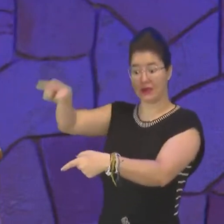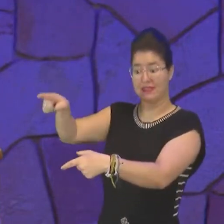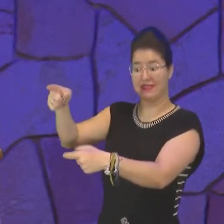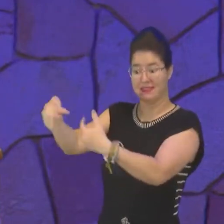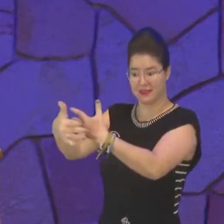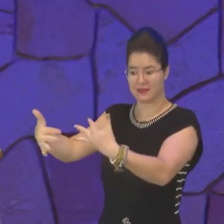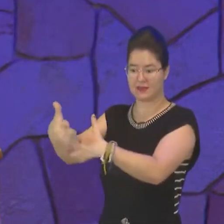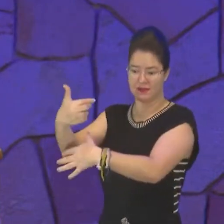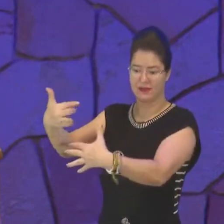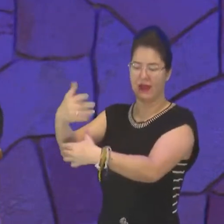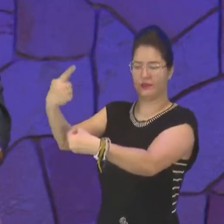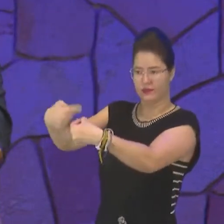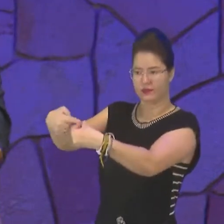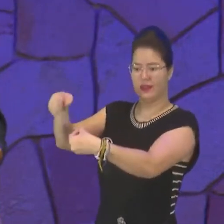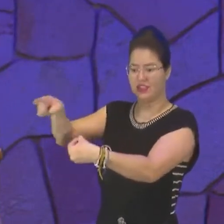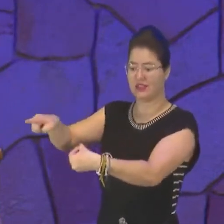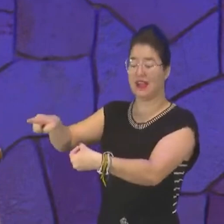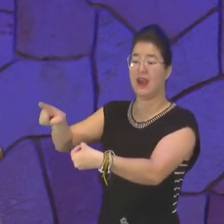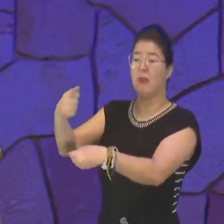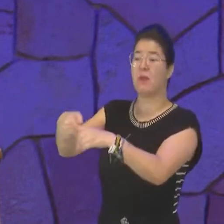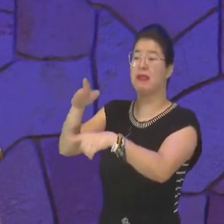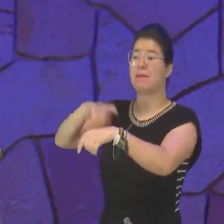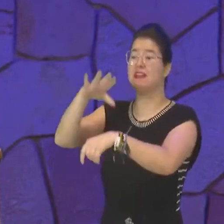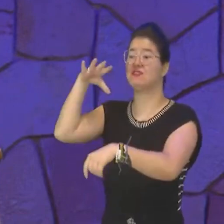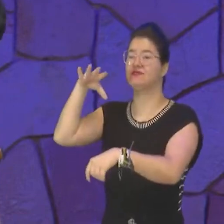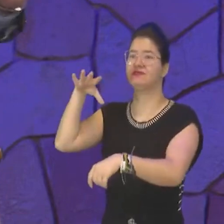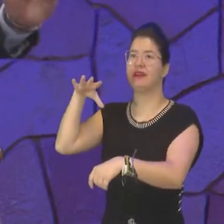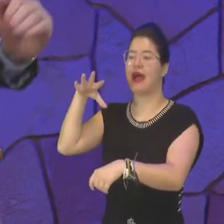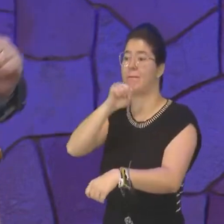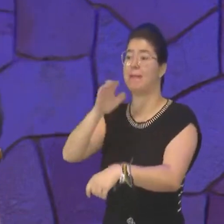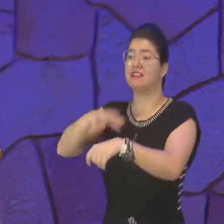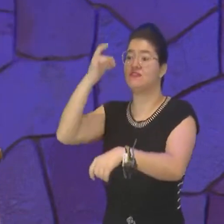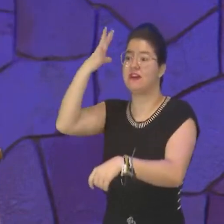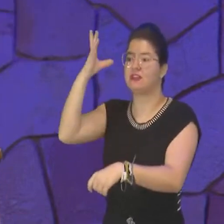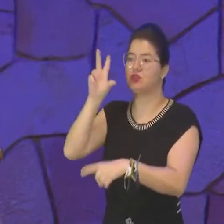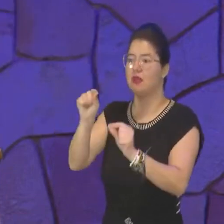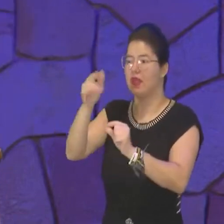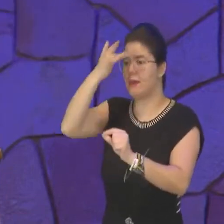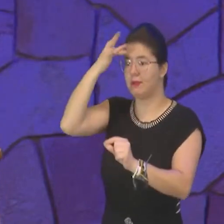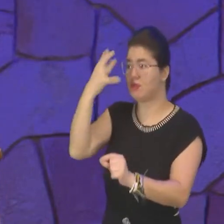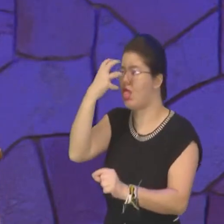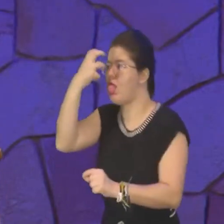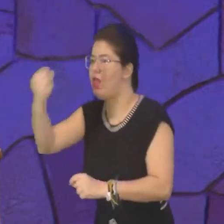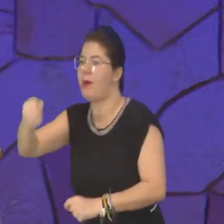se unir a prostitutas, a prostitutos,